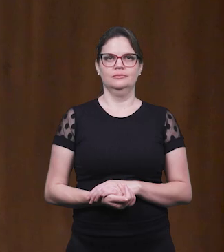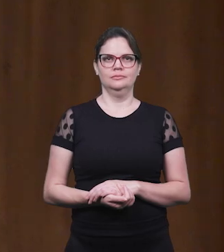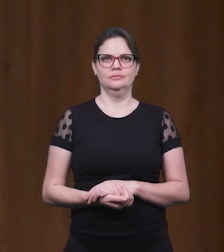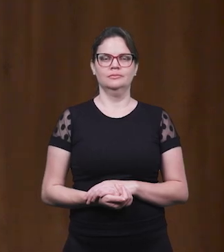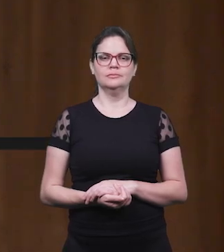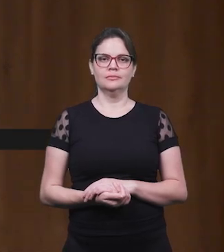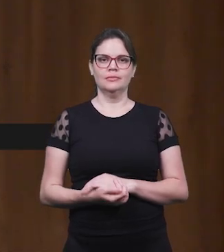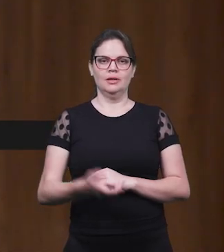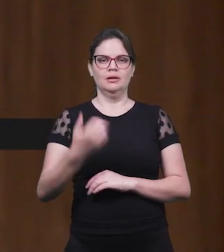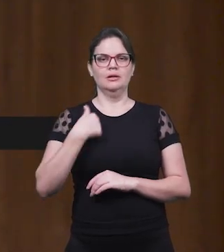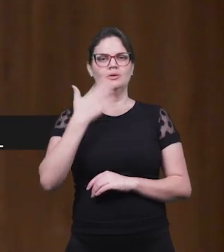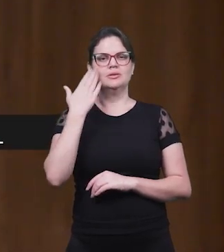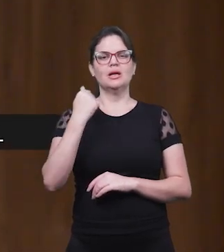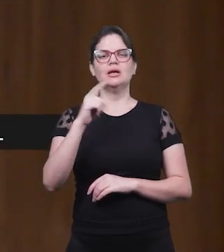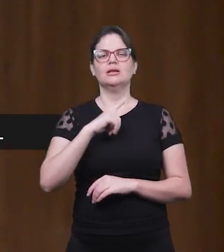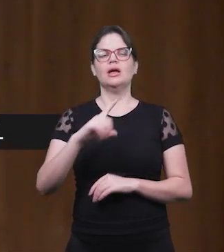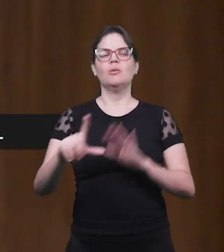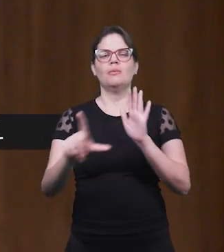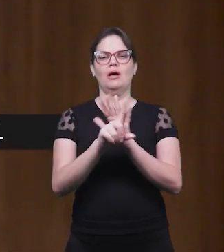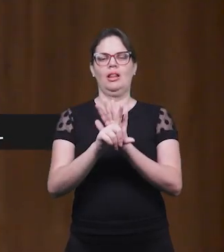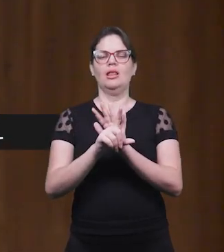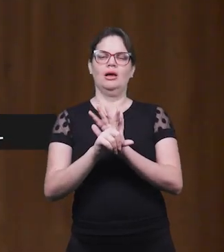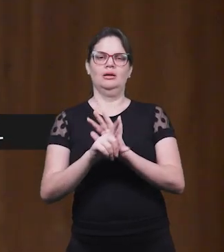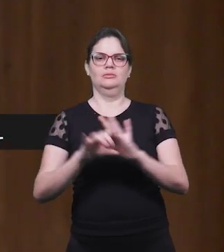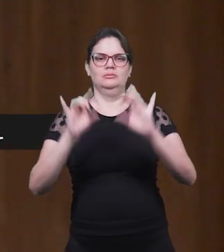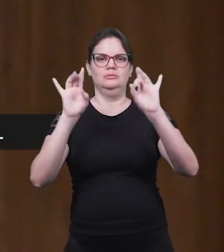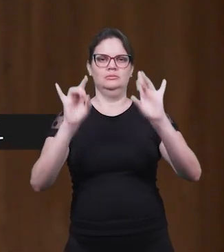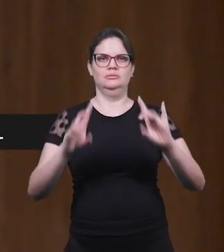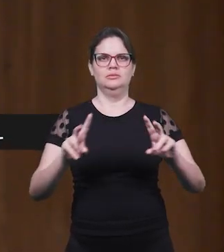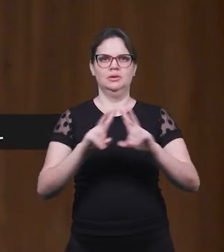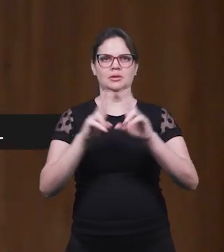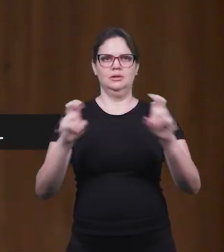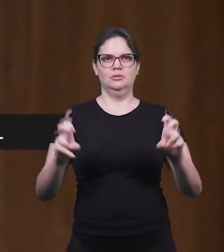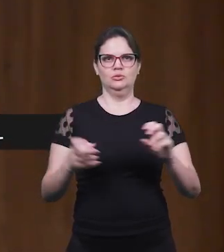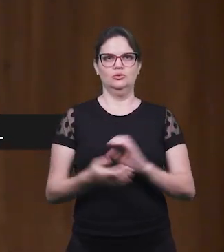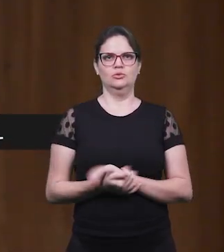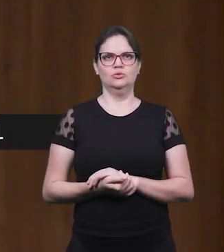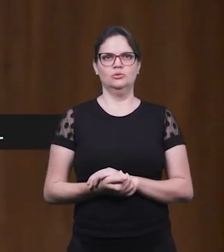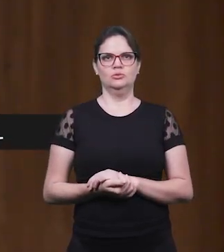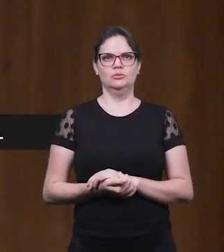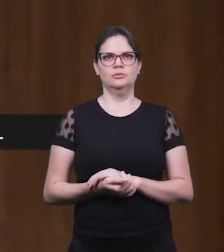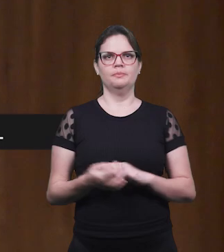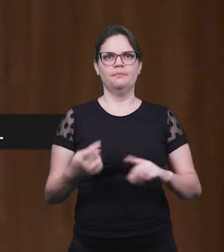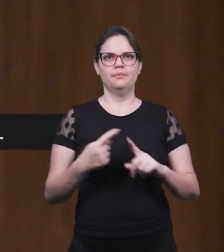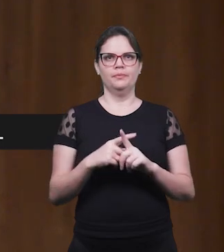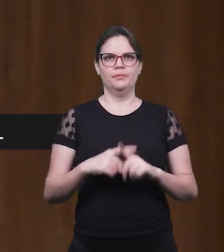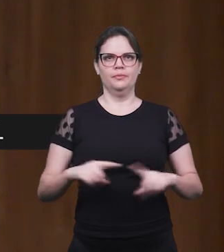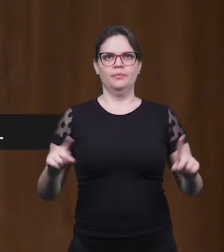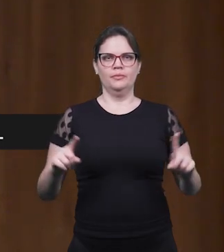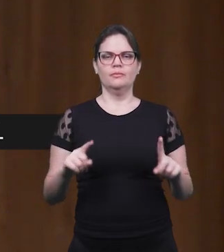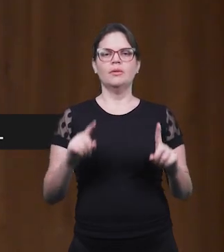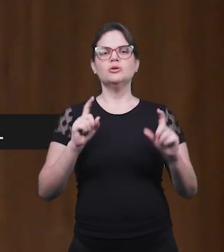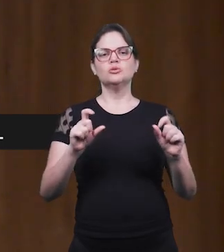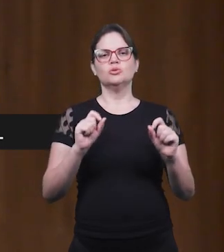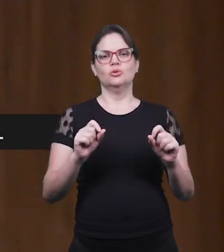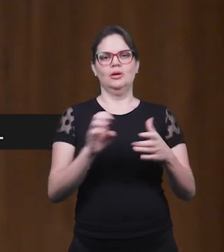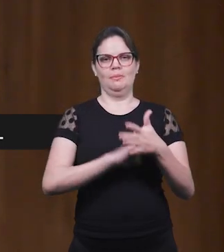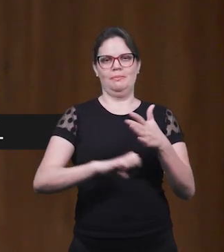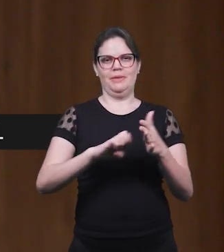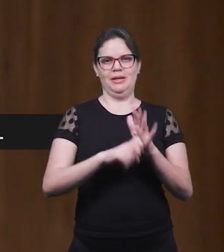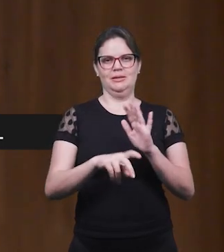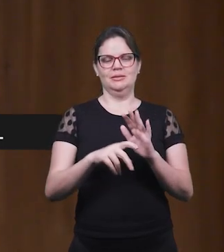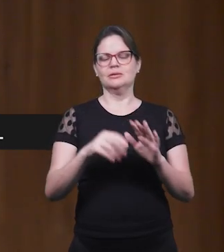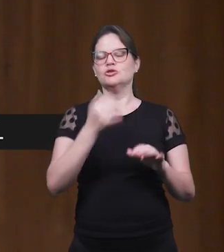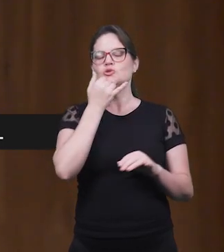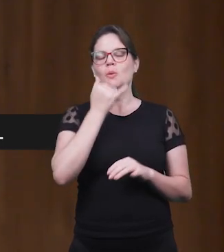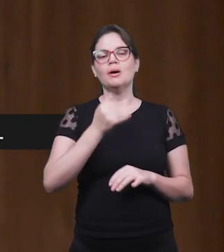até uma legislação específica, né? Um assunto que ninguém gosta de tratar, mas o dono de pet, eu tenho certeza que precisa saber, na